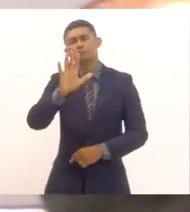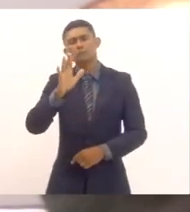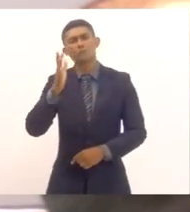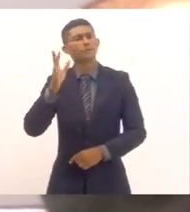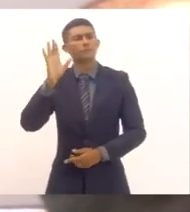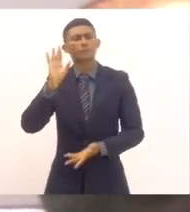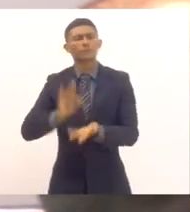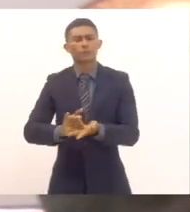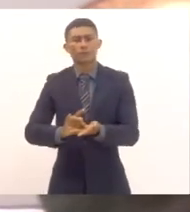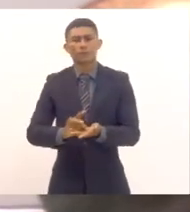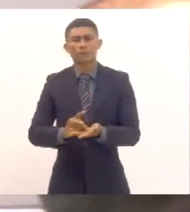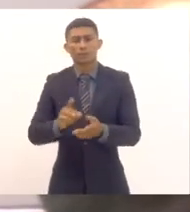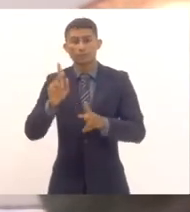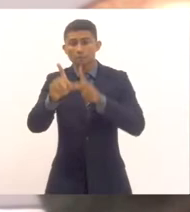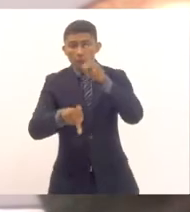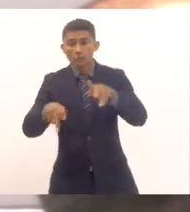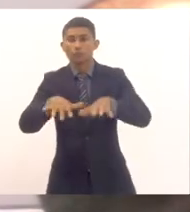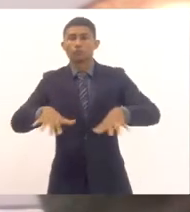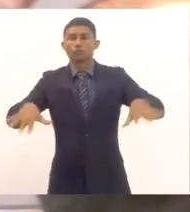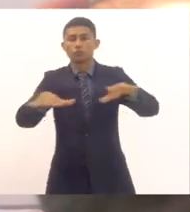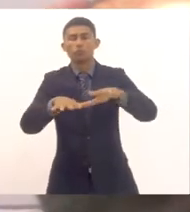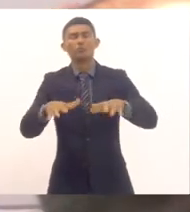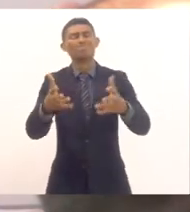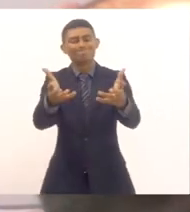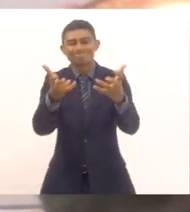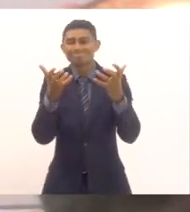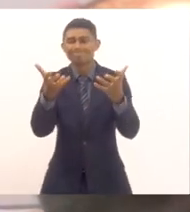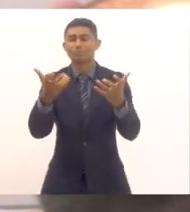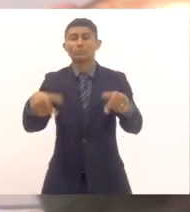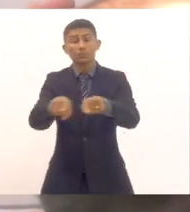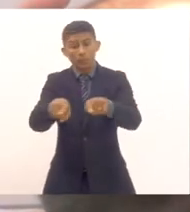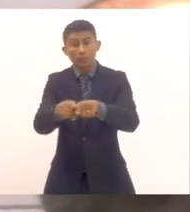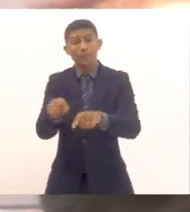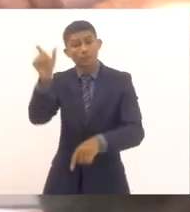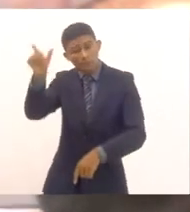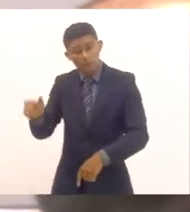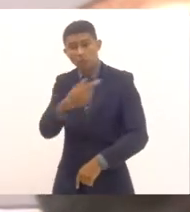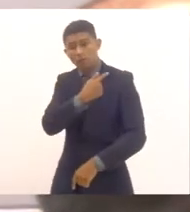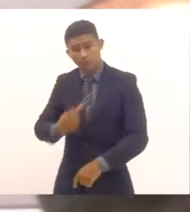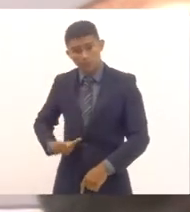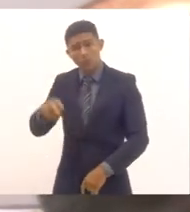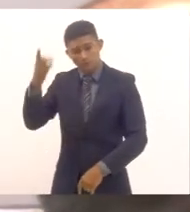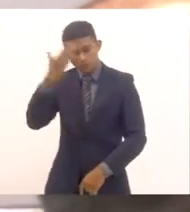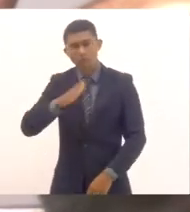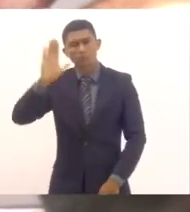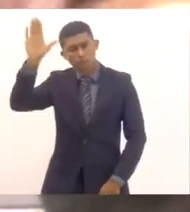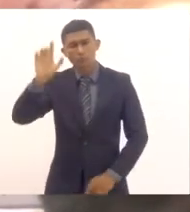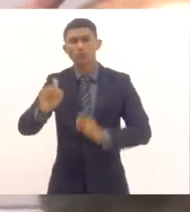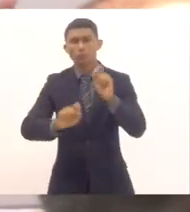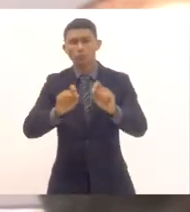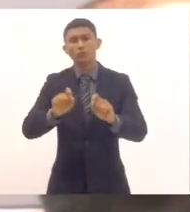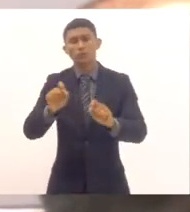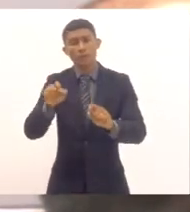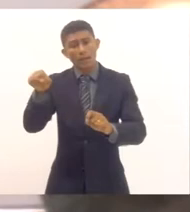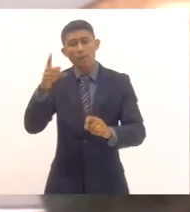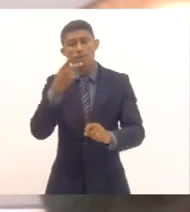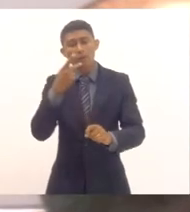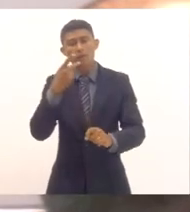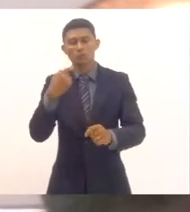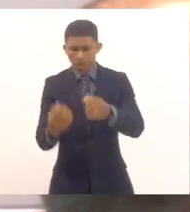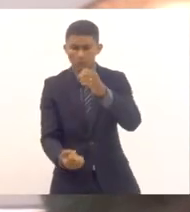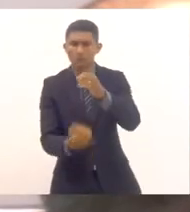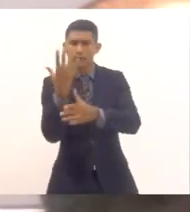aqui foi desejado pela população e que o governador você é por tua imprensa que ele ia criar esse esse